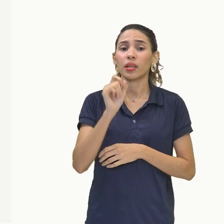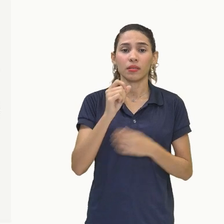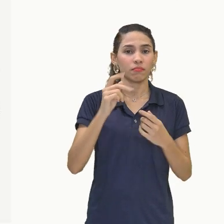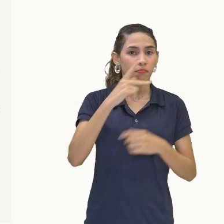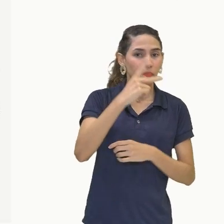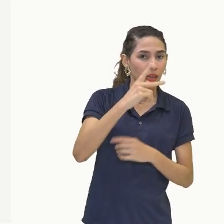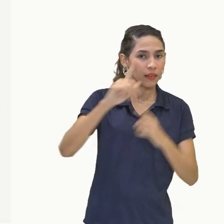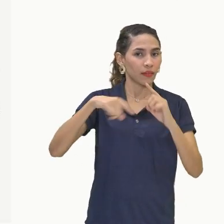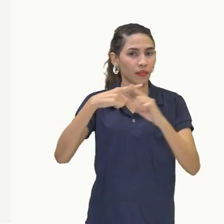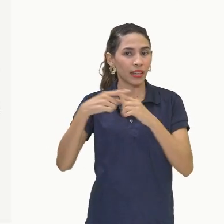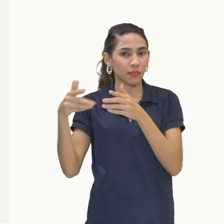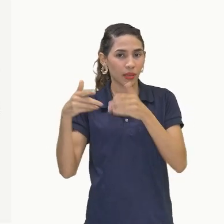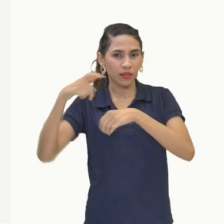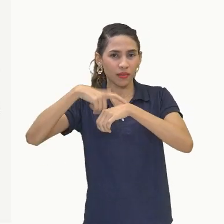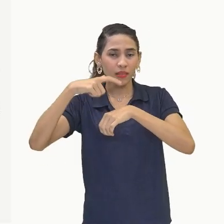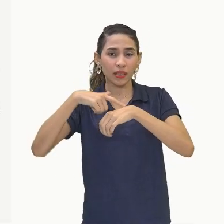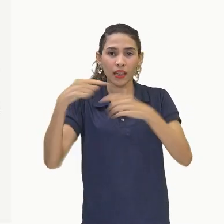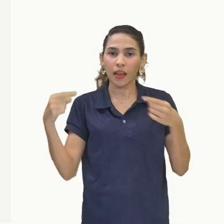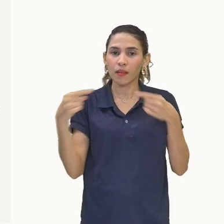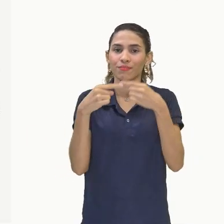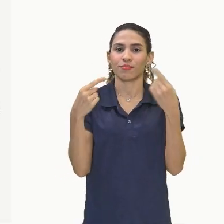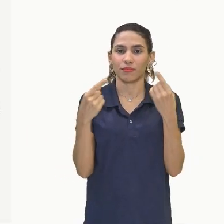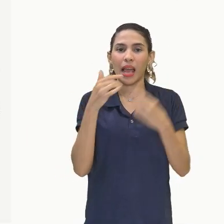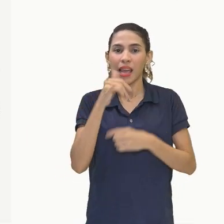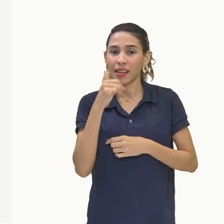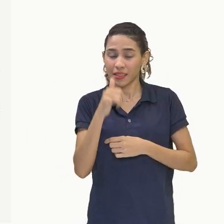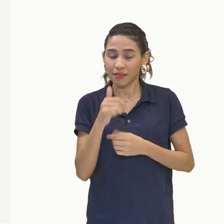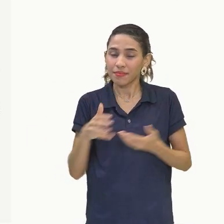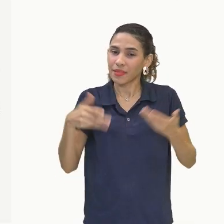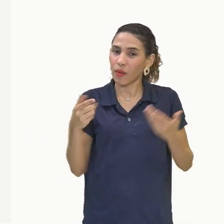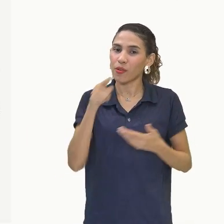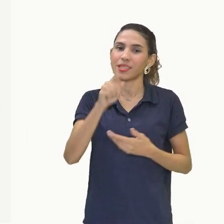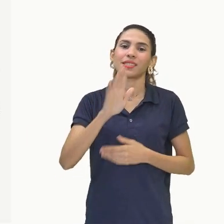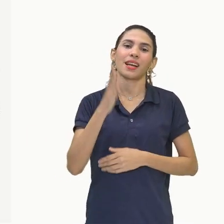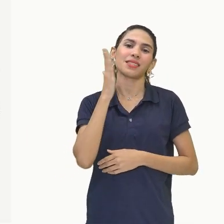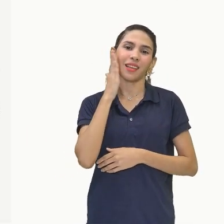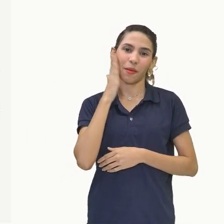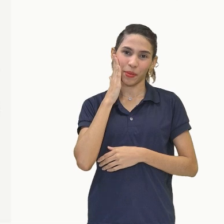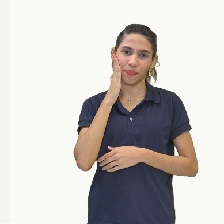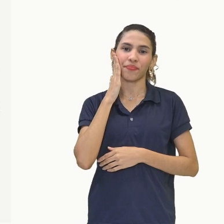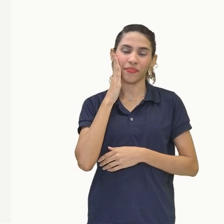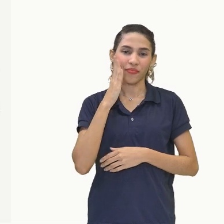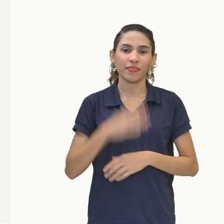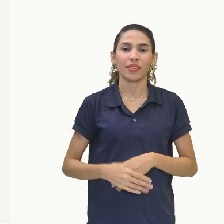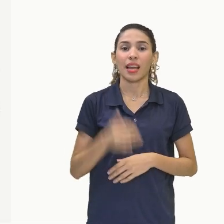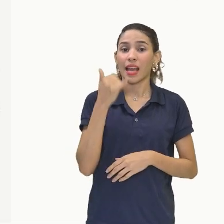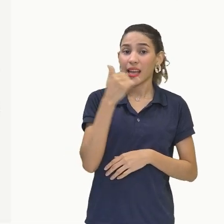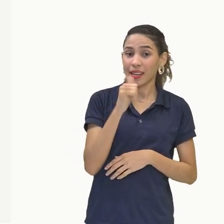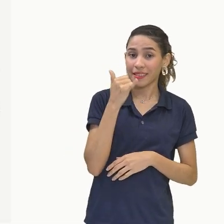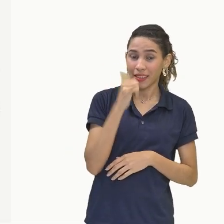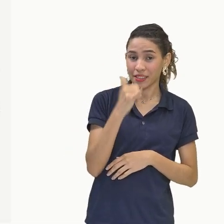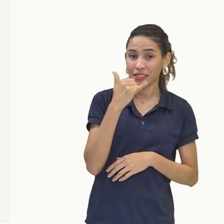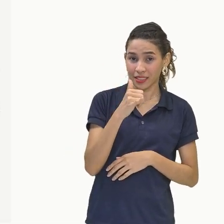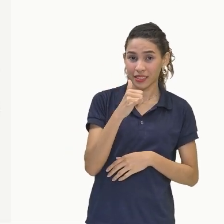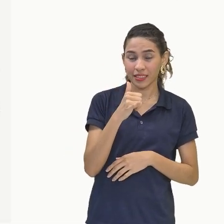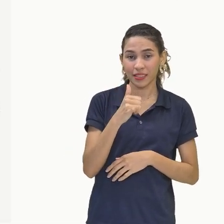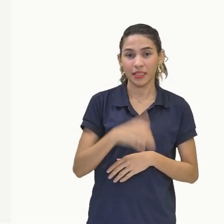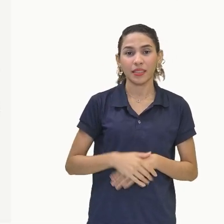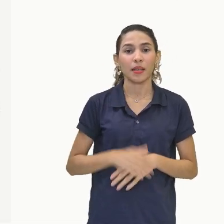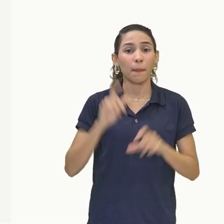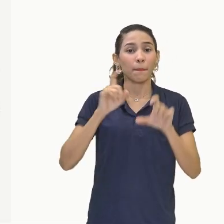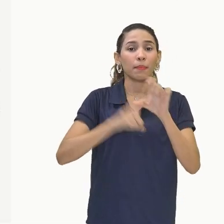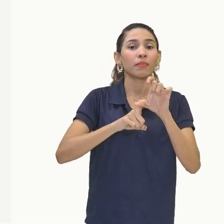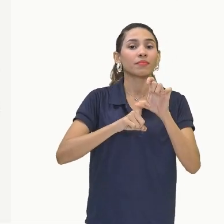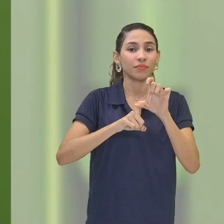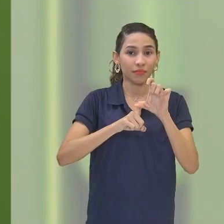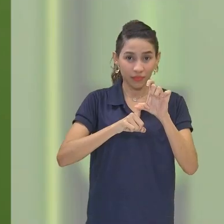de tempo tem a ver com a energia elétrica. E agora você já sabe que a energia elétrica, ela depende de